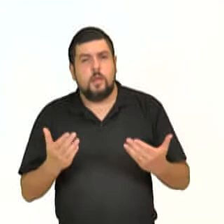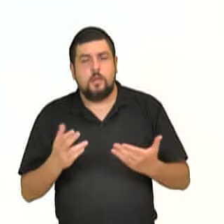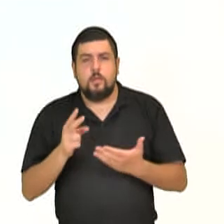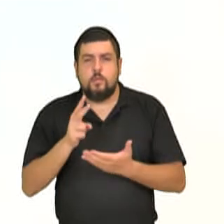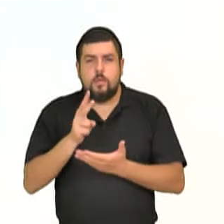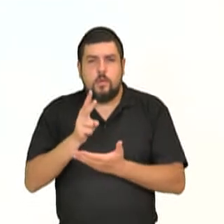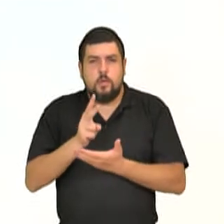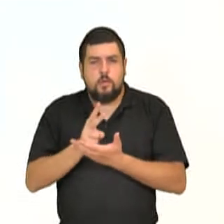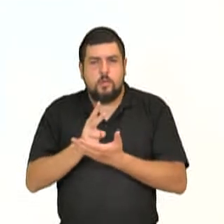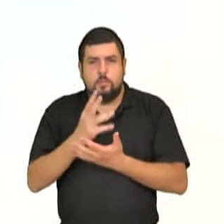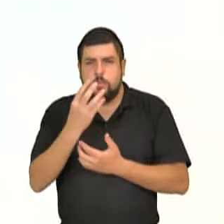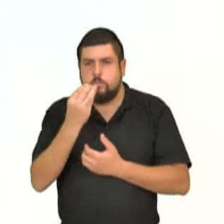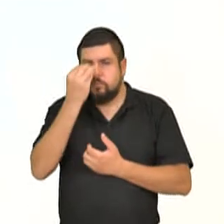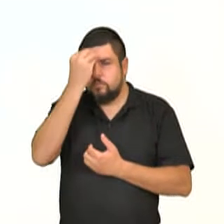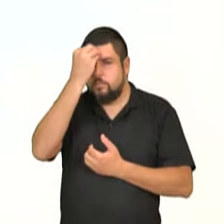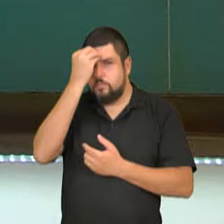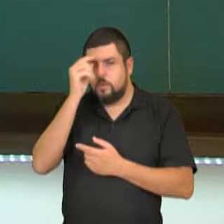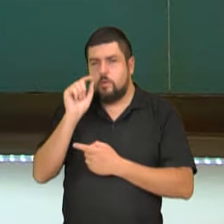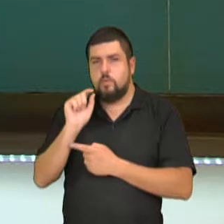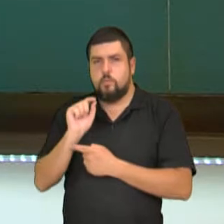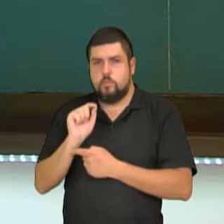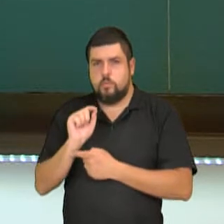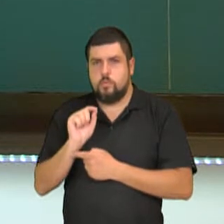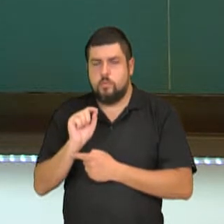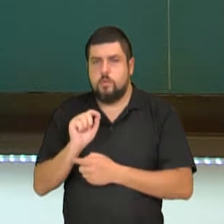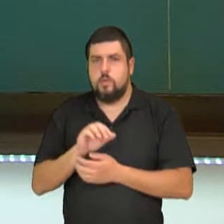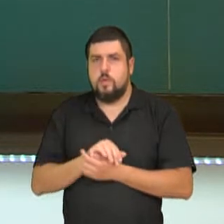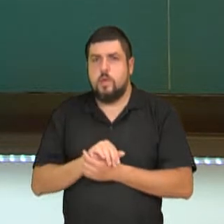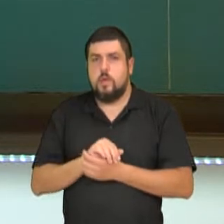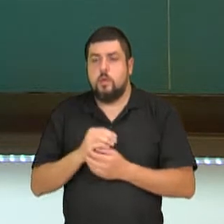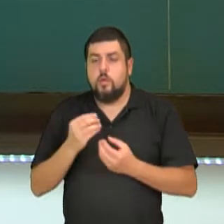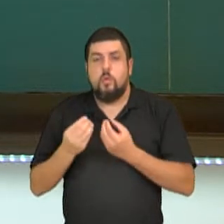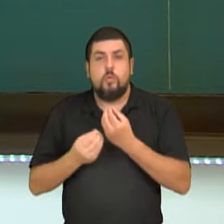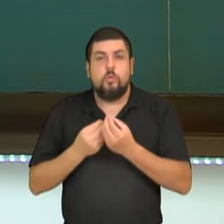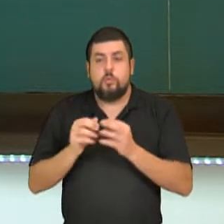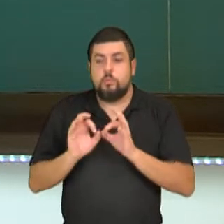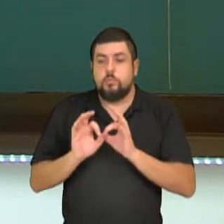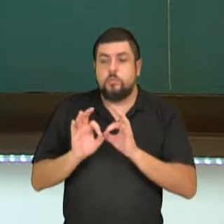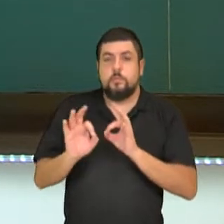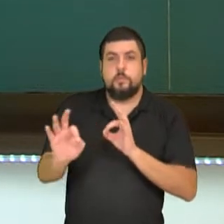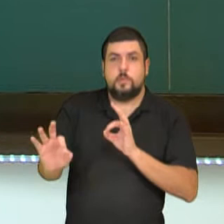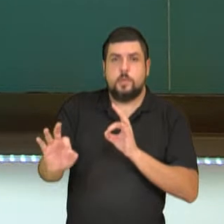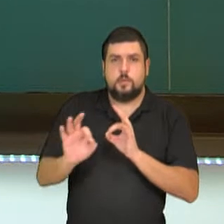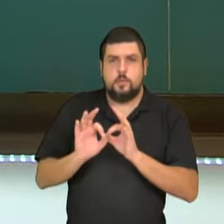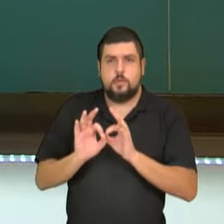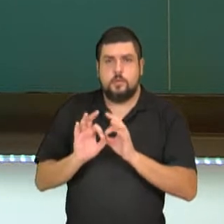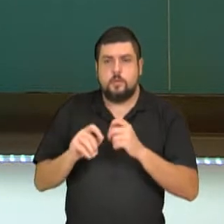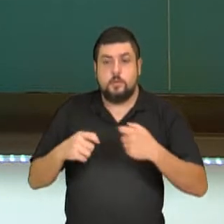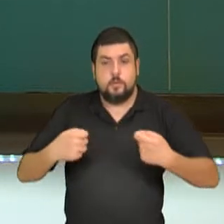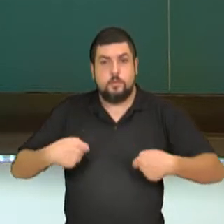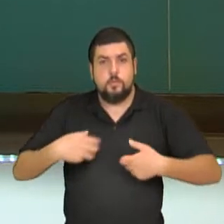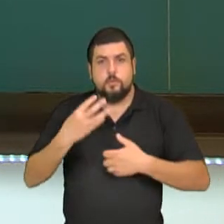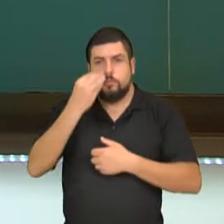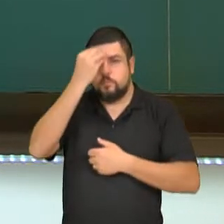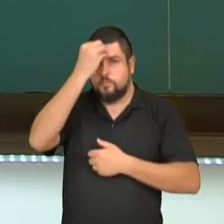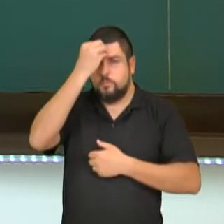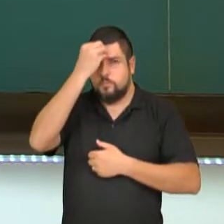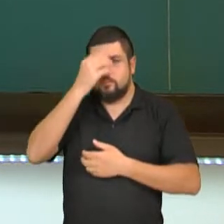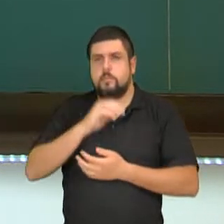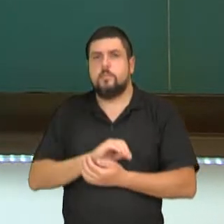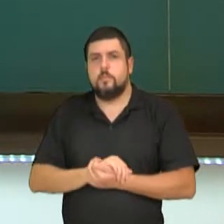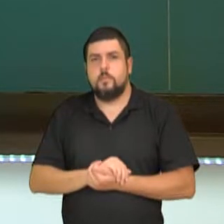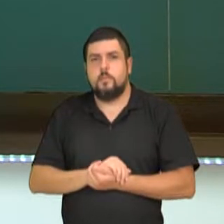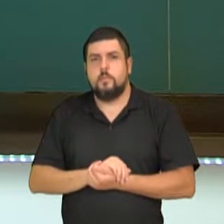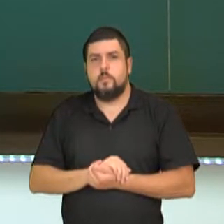em consideração isto, né? Essa indicação de distância. Temos que ter aí essa referência, a